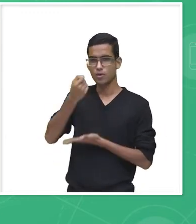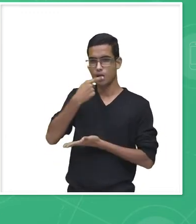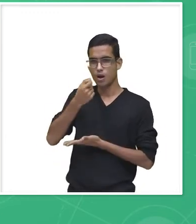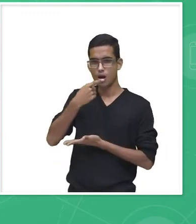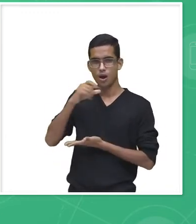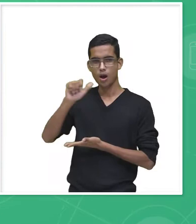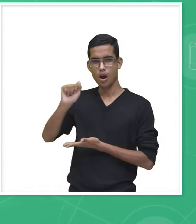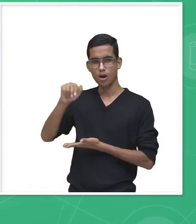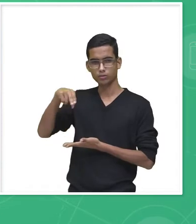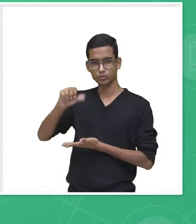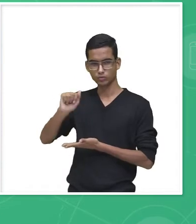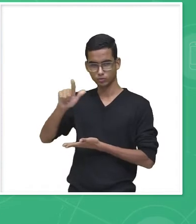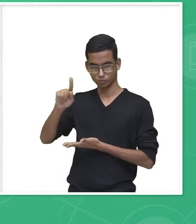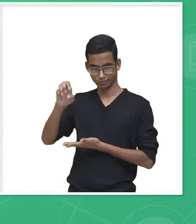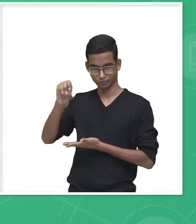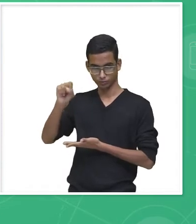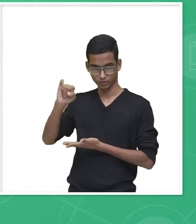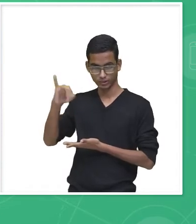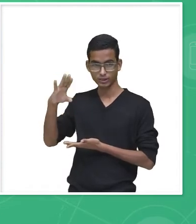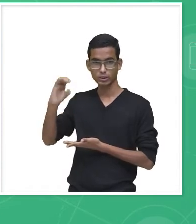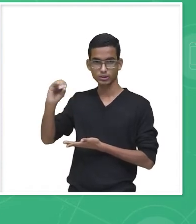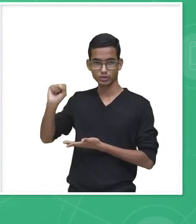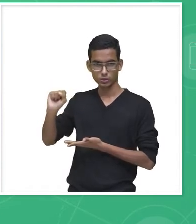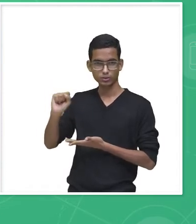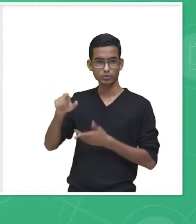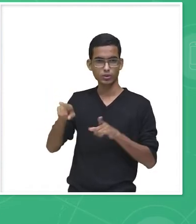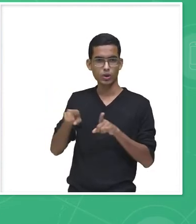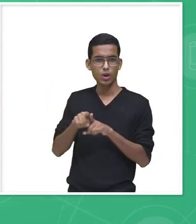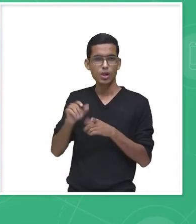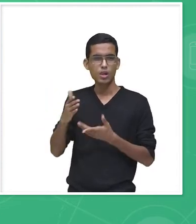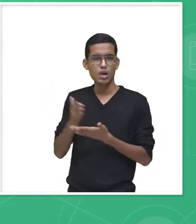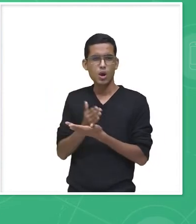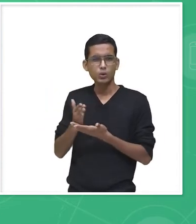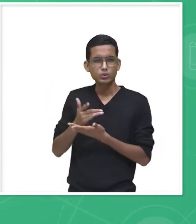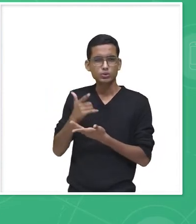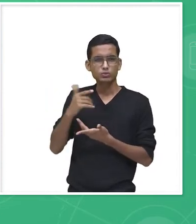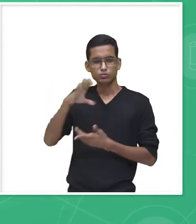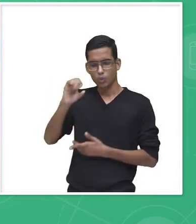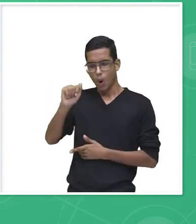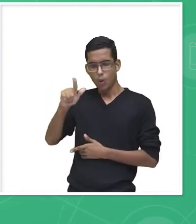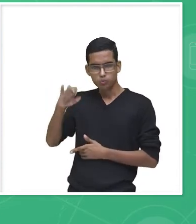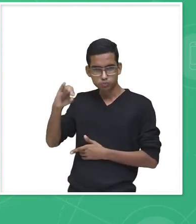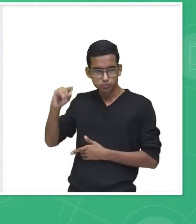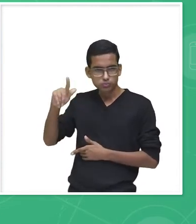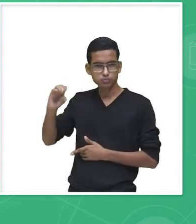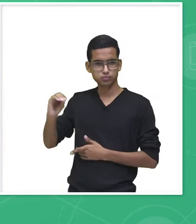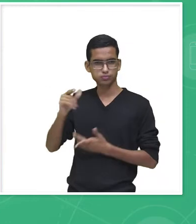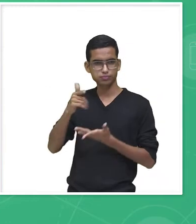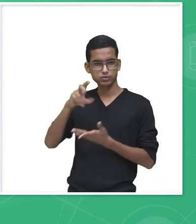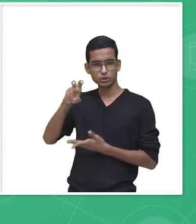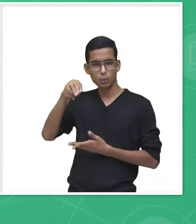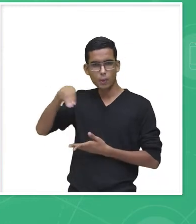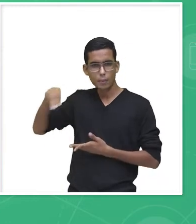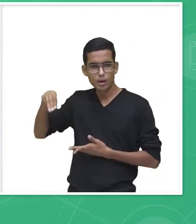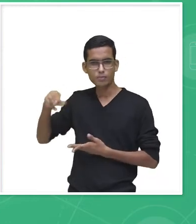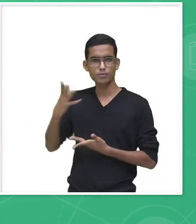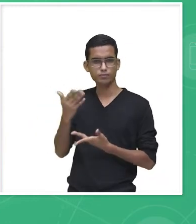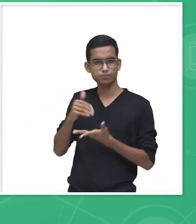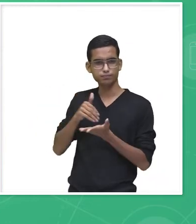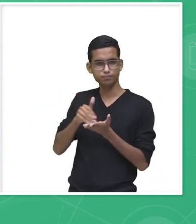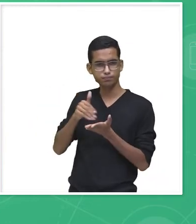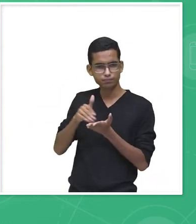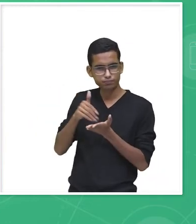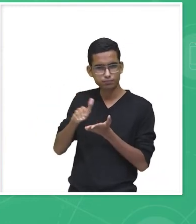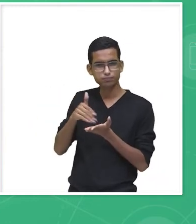que 25 milímetros com ser eliminados sozinhos os maiores eles podem ser bombardeados ali contra som